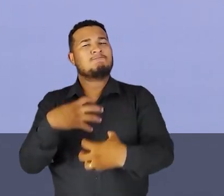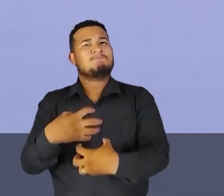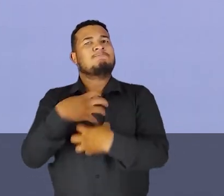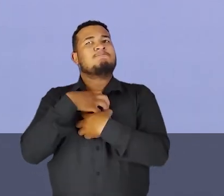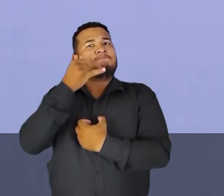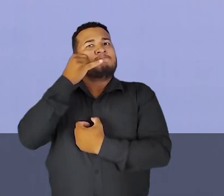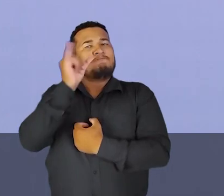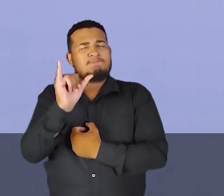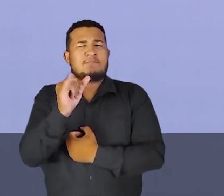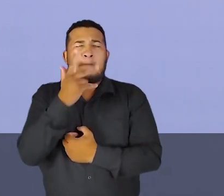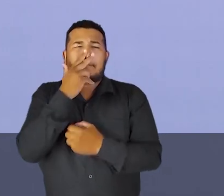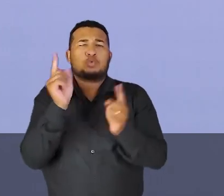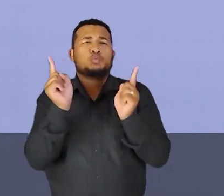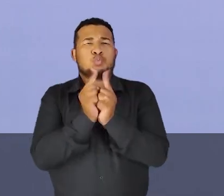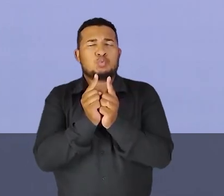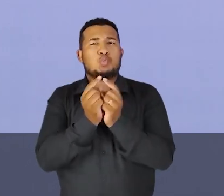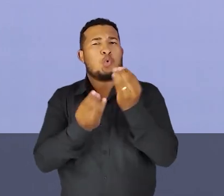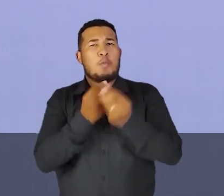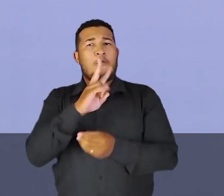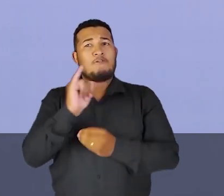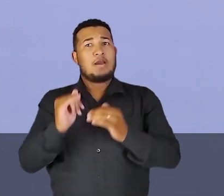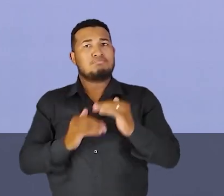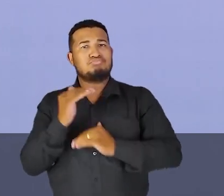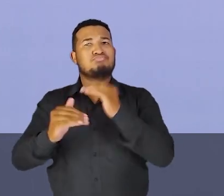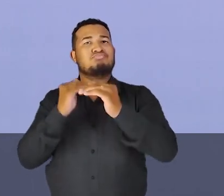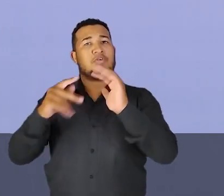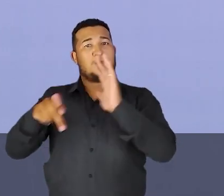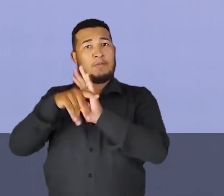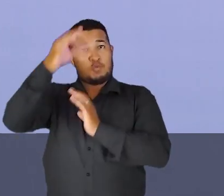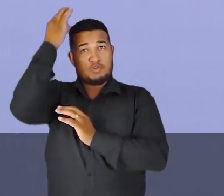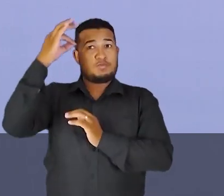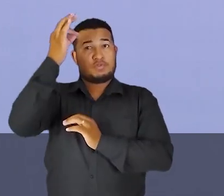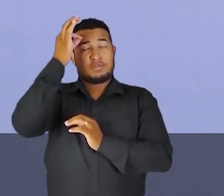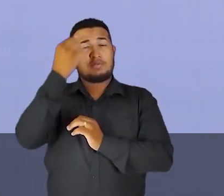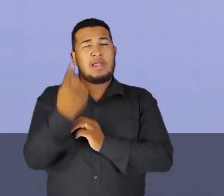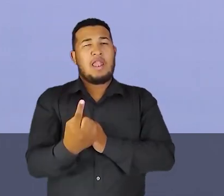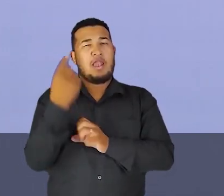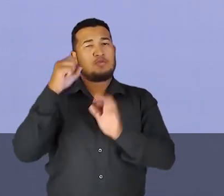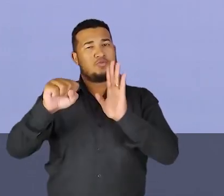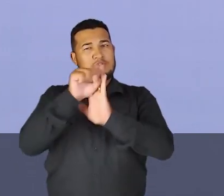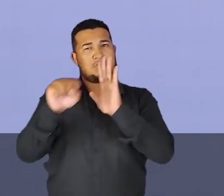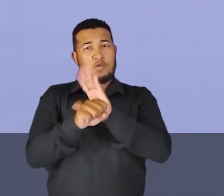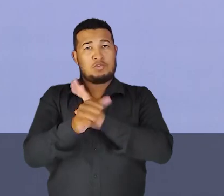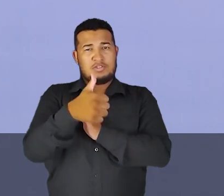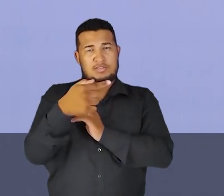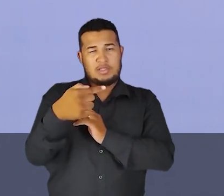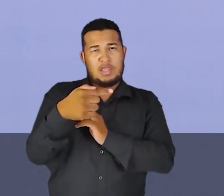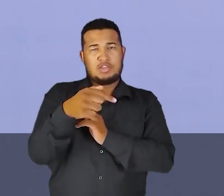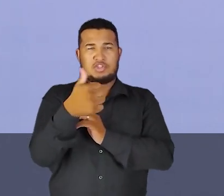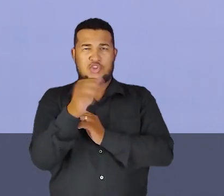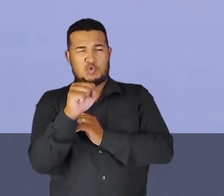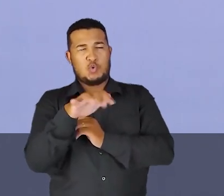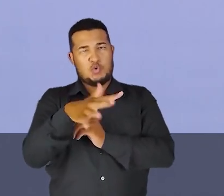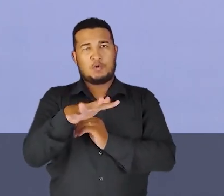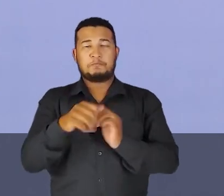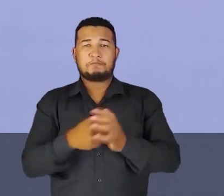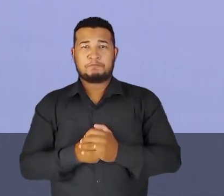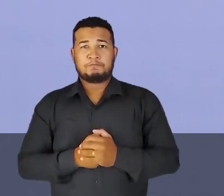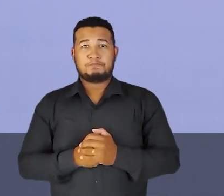um pouco, vamos dizer assim, o desenvolvimento do Espírito Santo lá nos séculos 17 e 18, tá